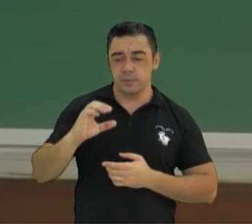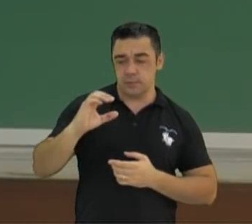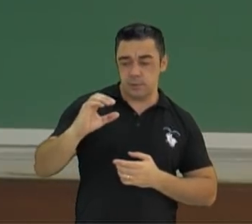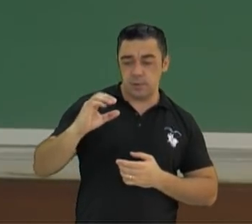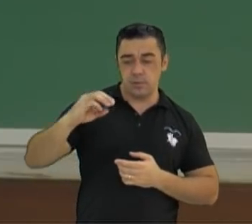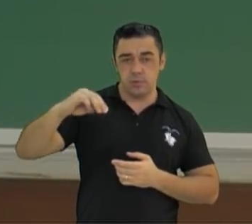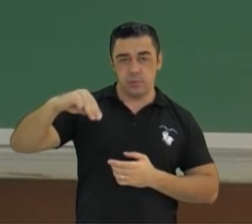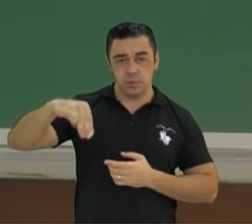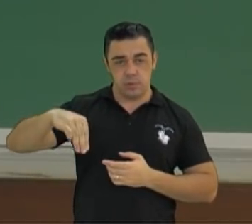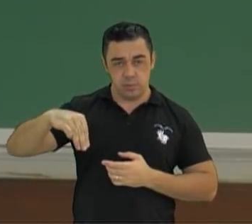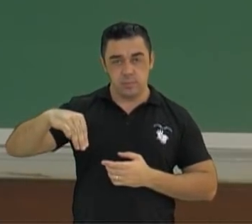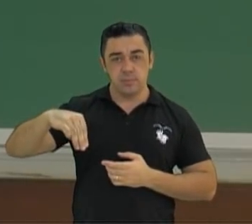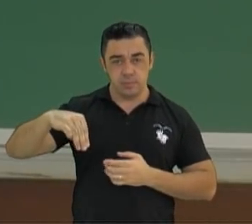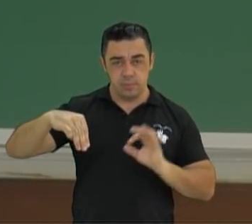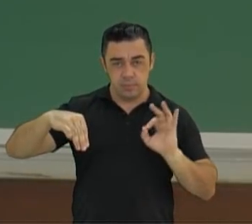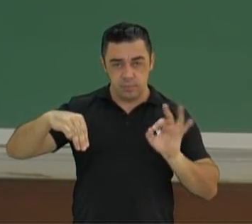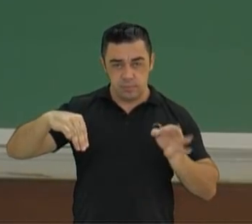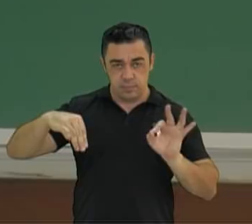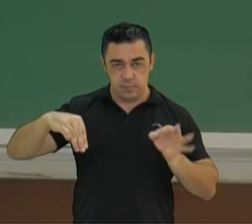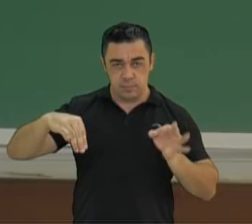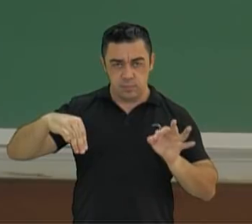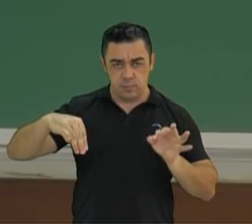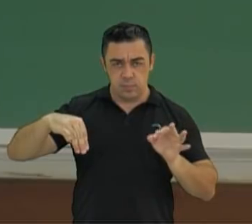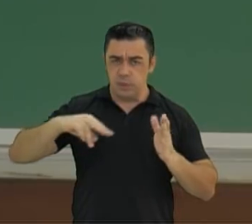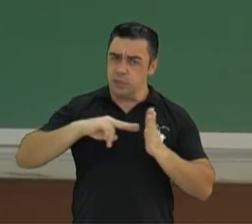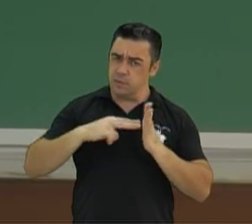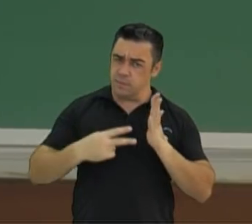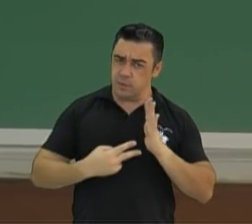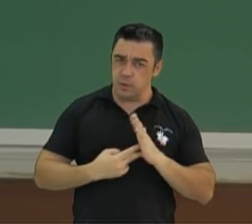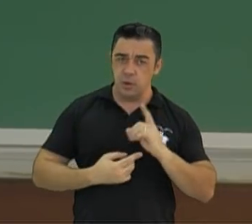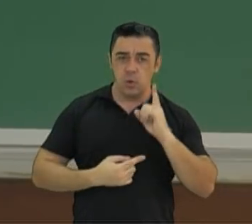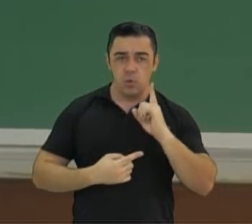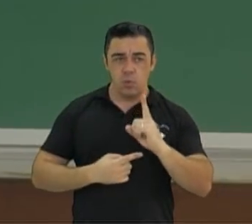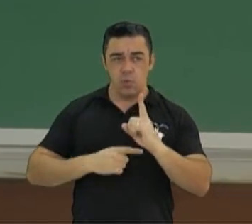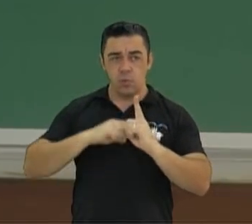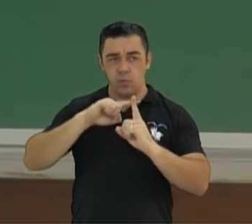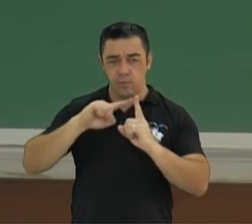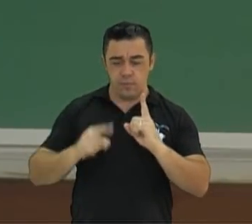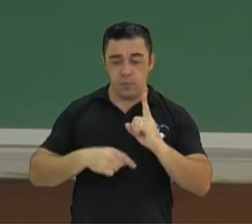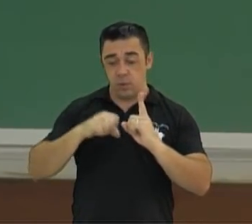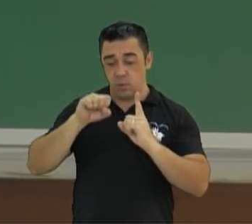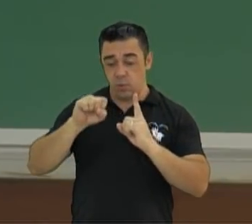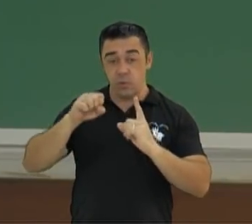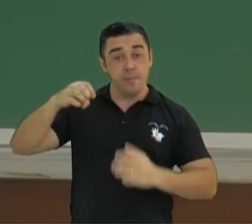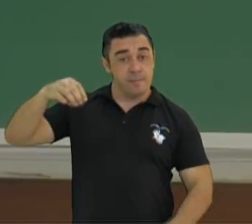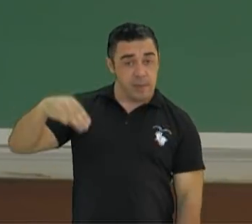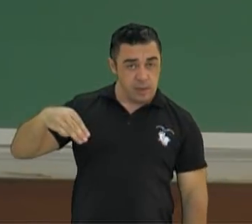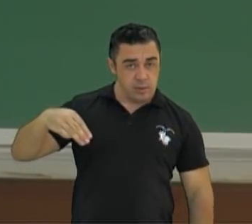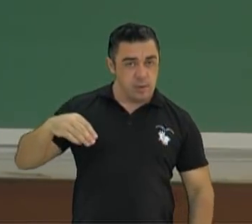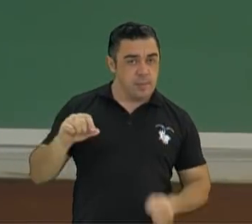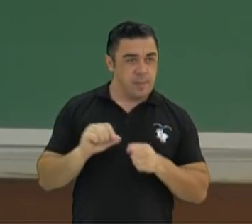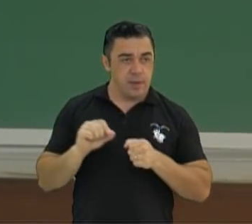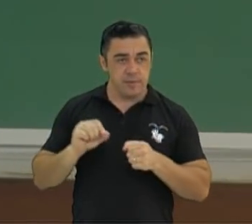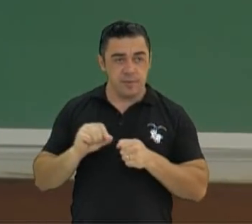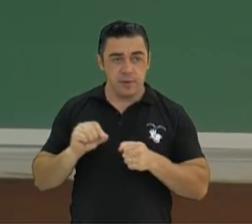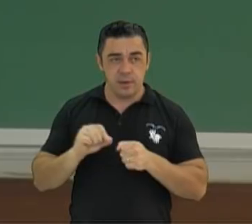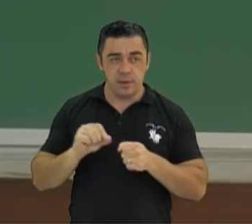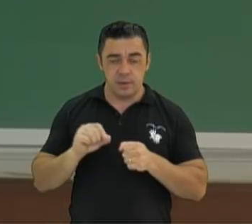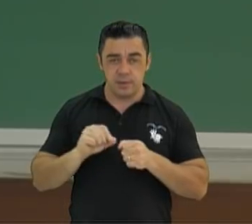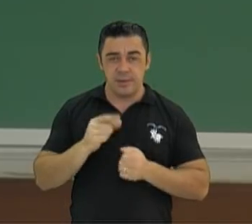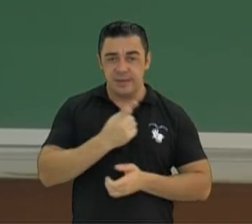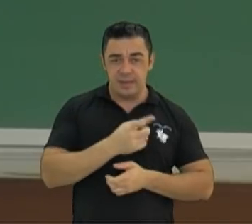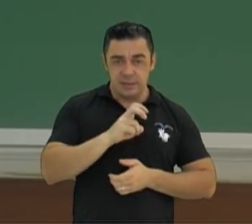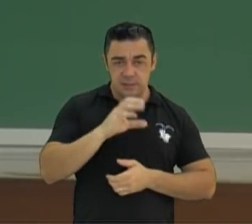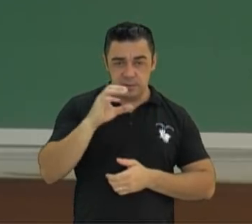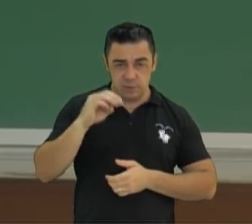quê? 180 centímetros. O que significa isso? Que para a gente construir um cubo de 15 centímetros